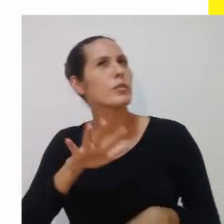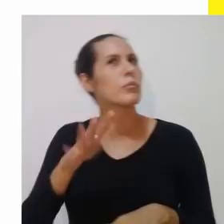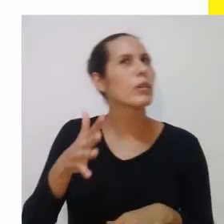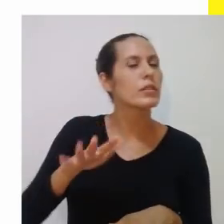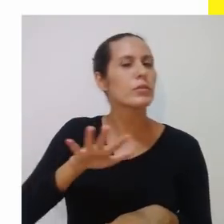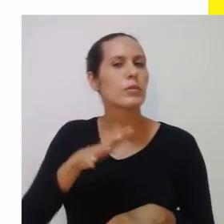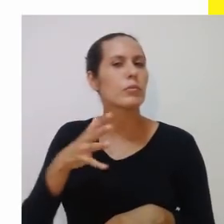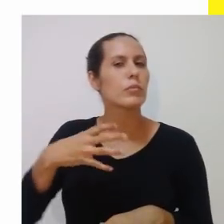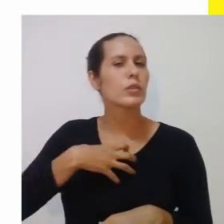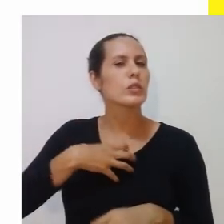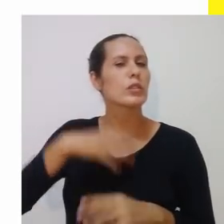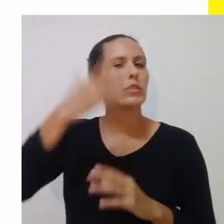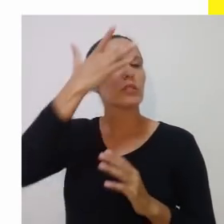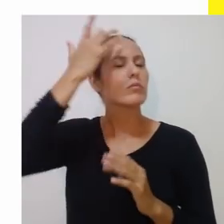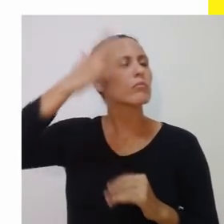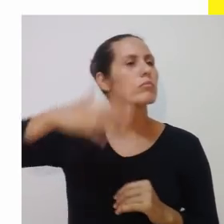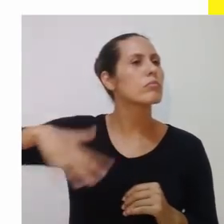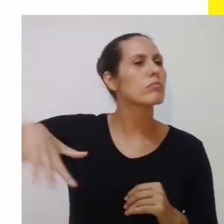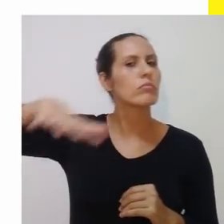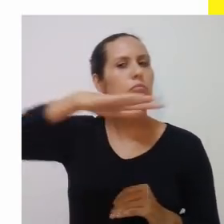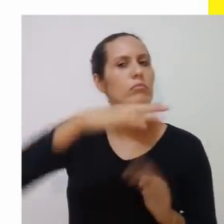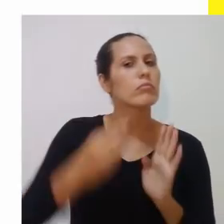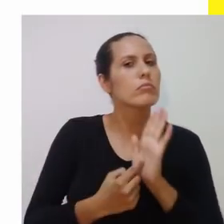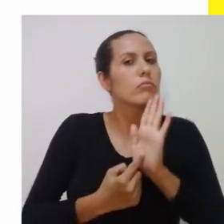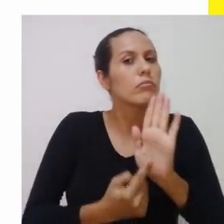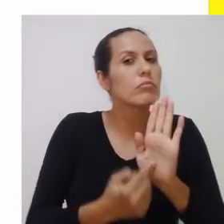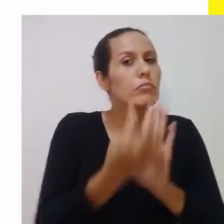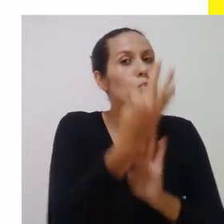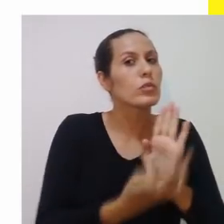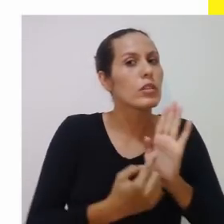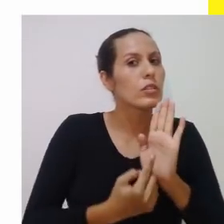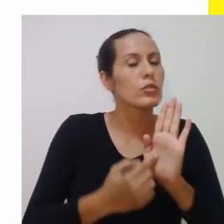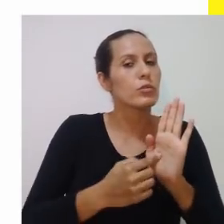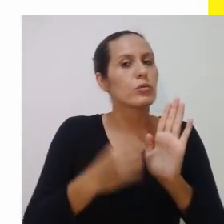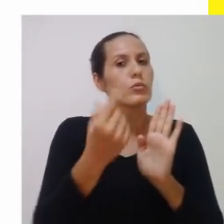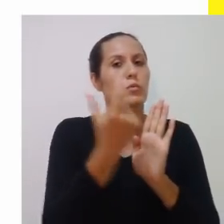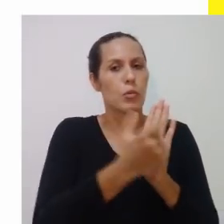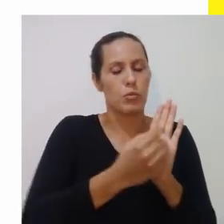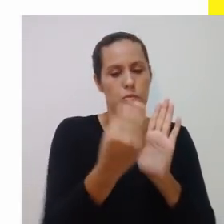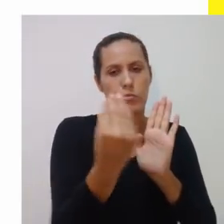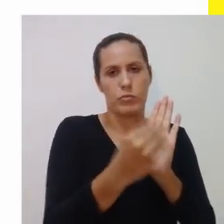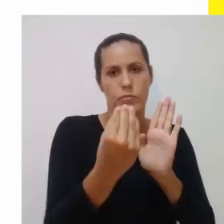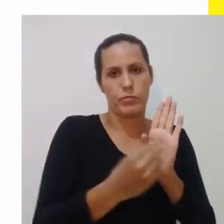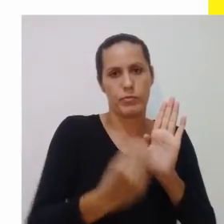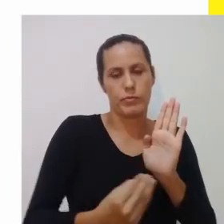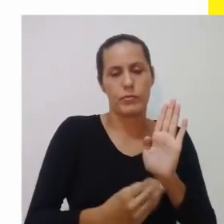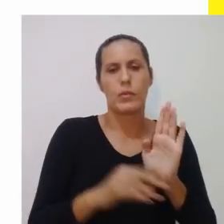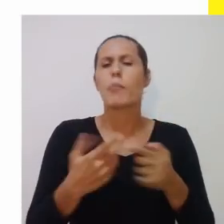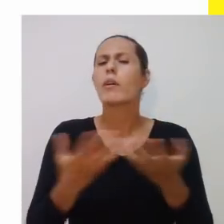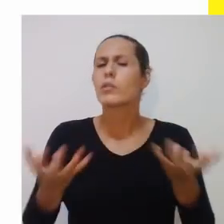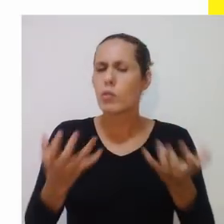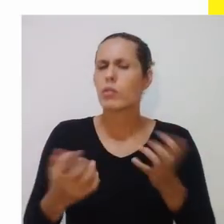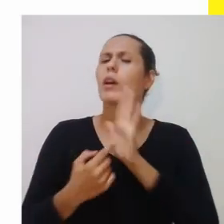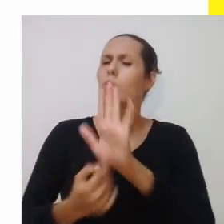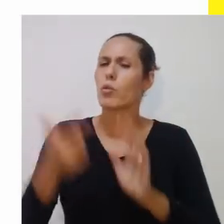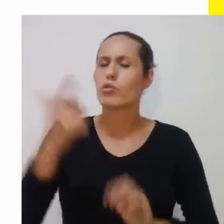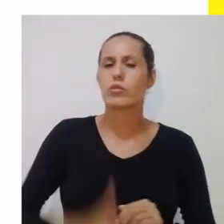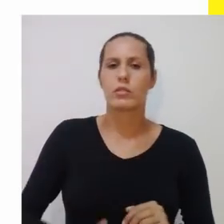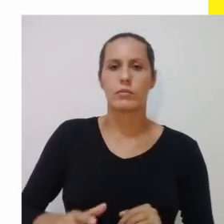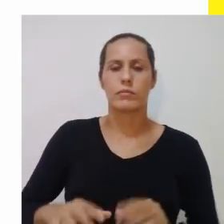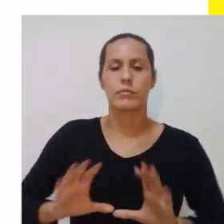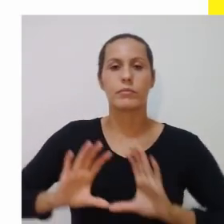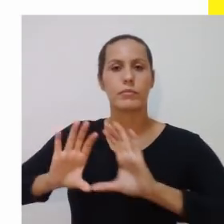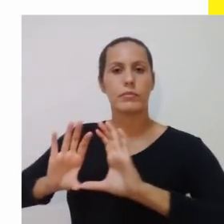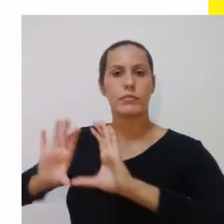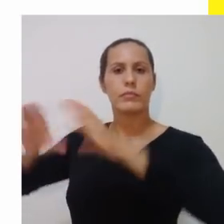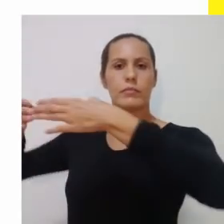mais ou menos no sentido global de um texto que apresenta de forma repetida essas duas palavras. Mas eu quero mostrar a